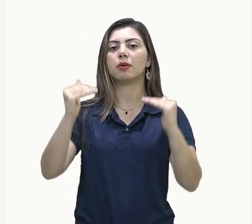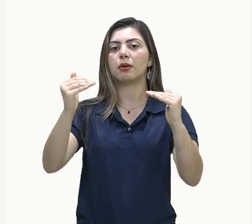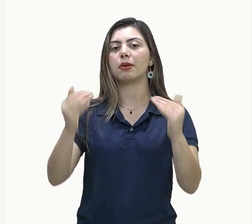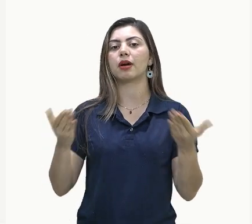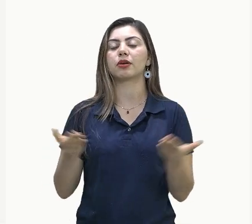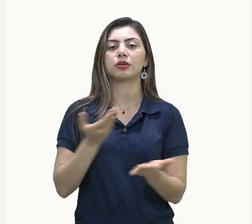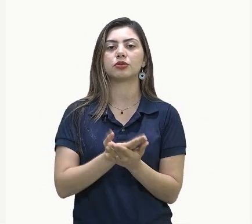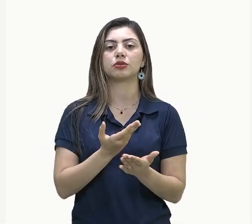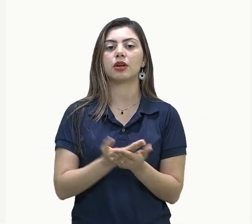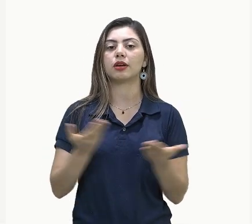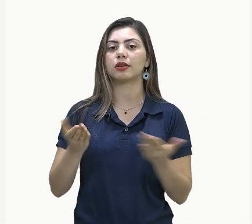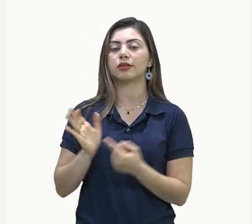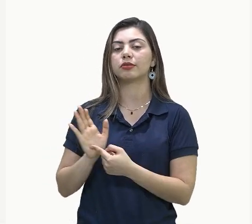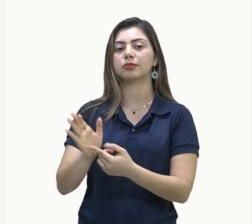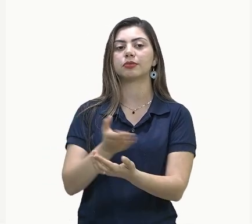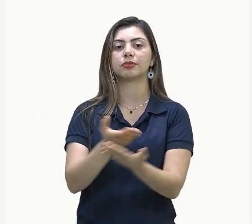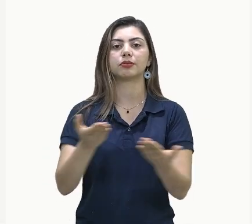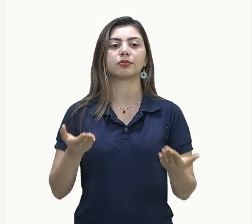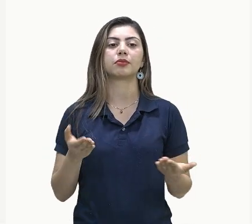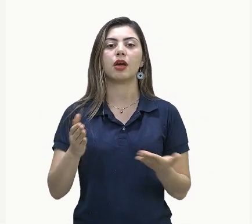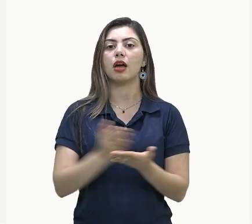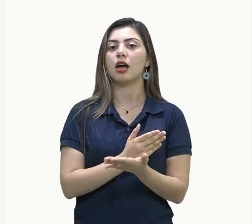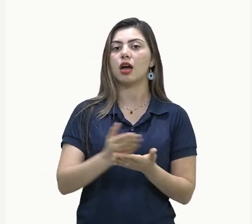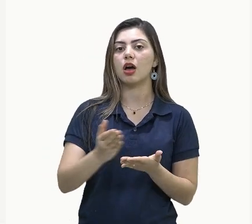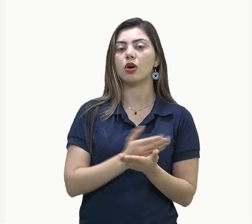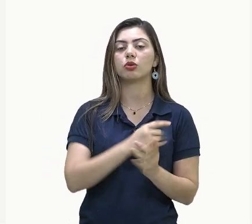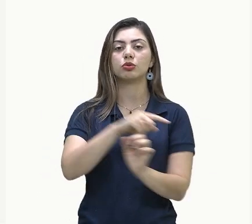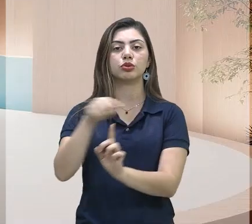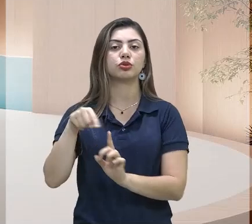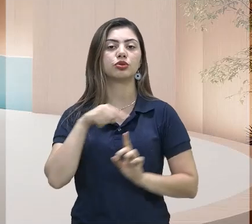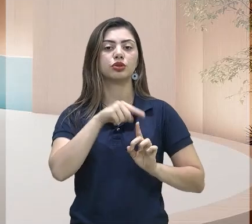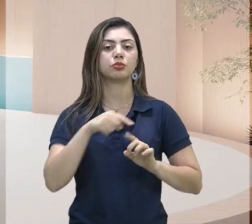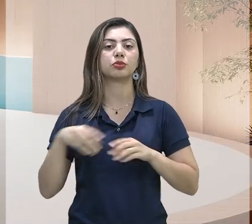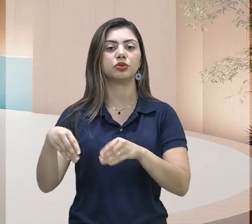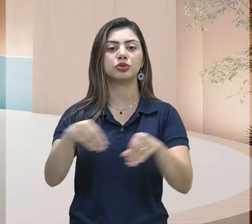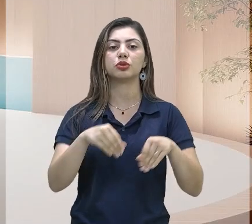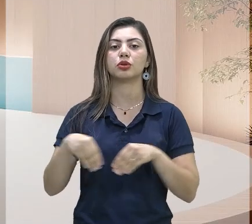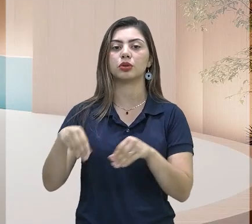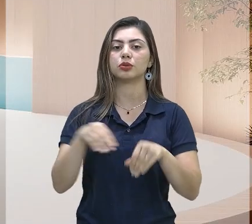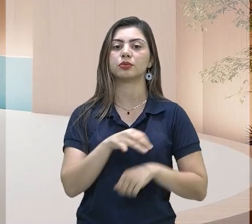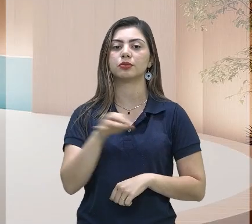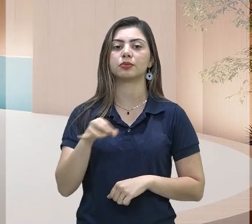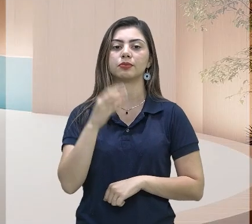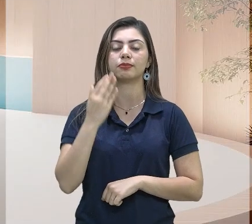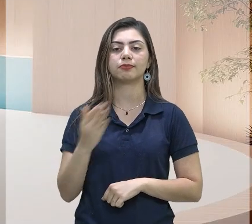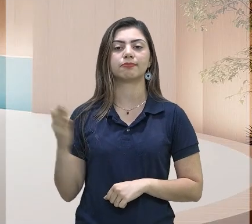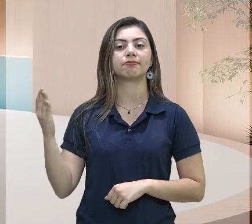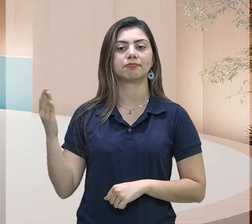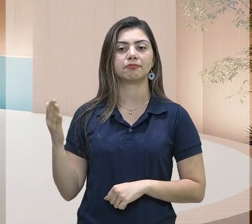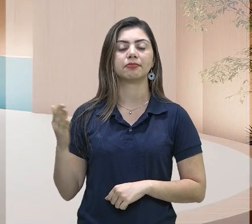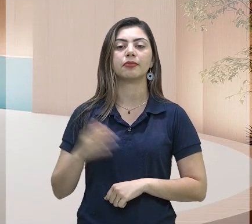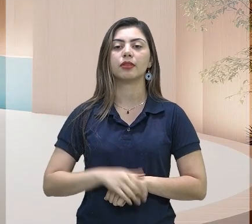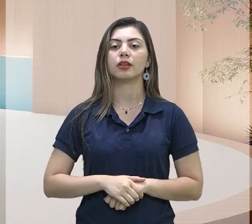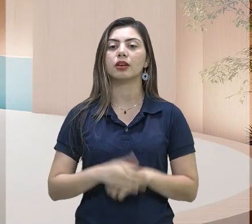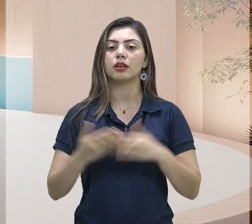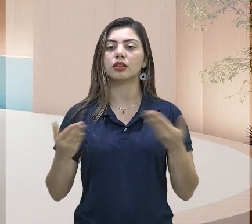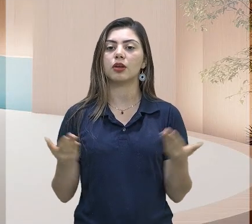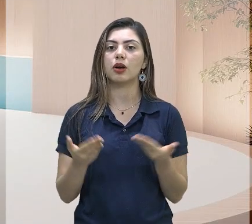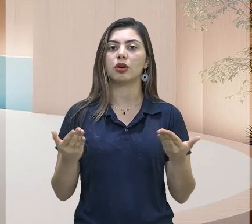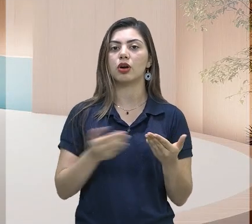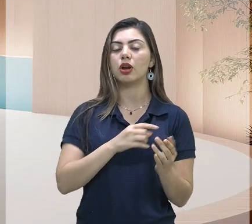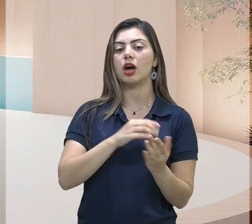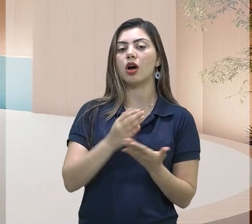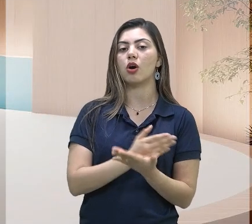vou apresentar aqui para vocês algumas classes de solo, certo? Essas classes de solo que eu coloquei aqui